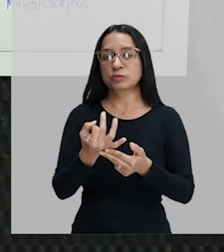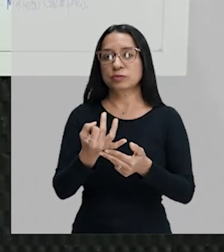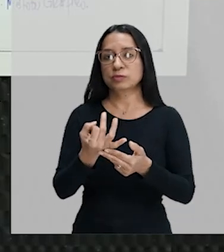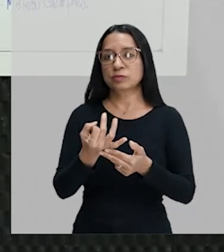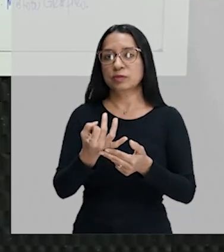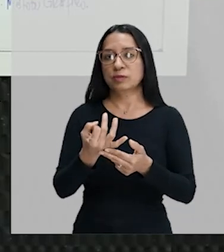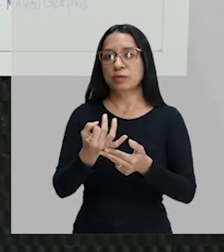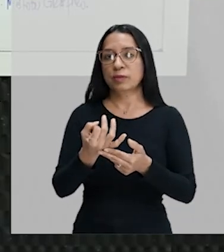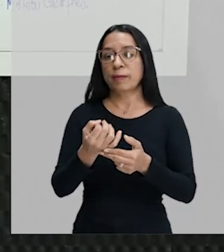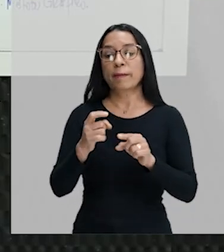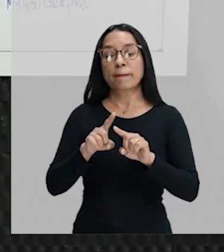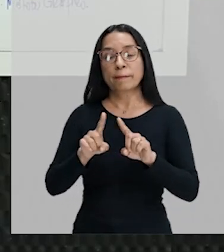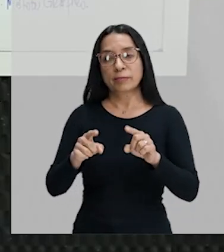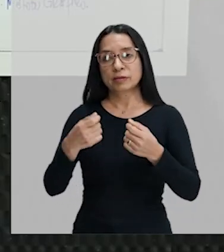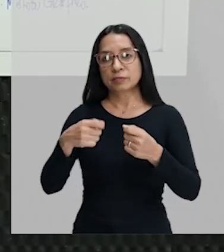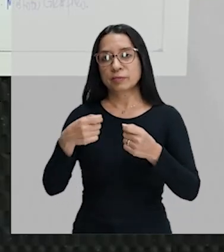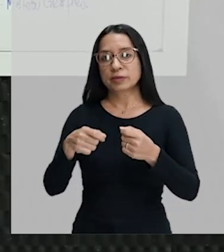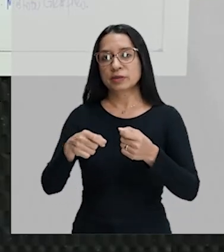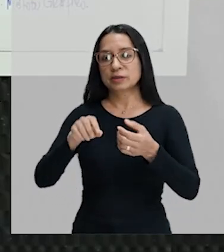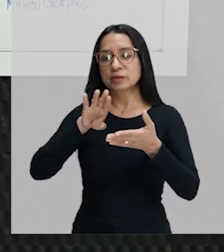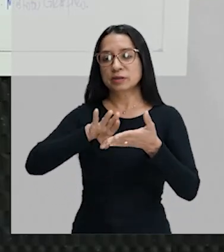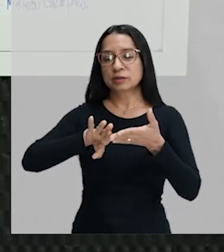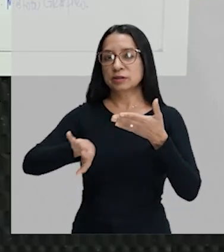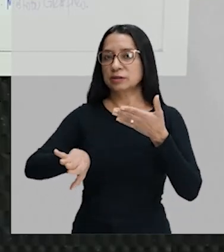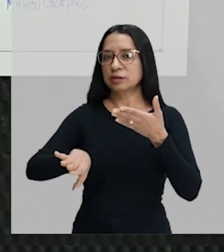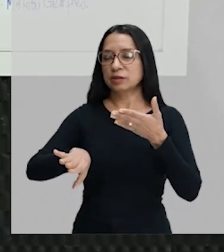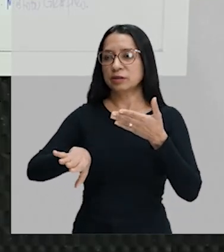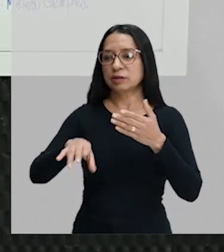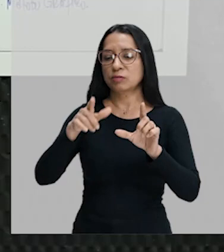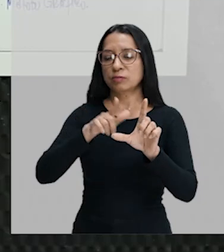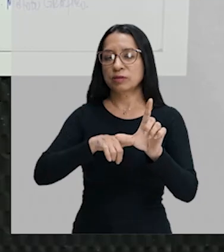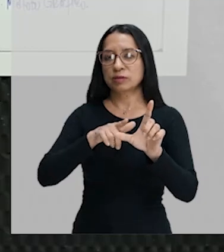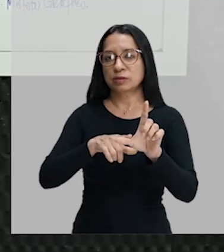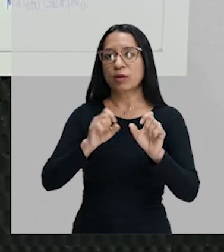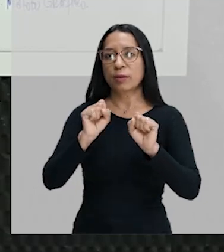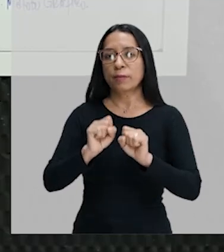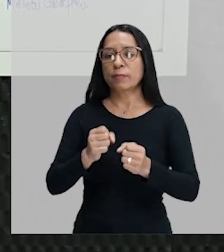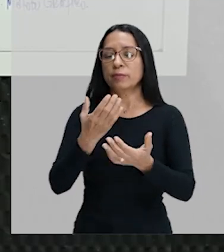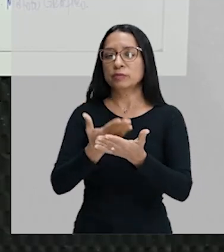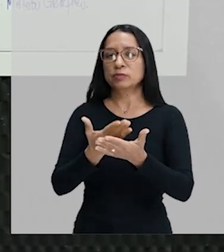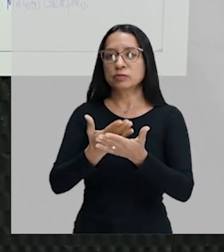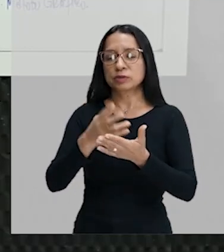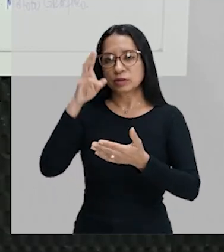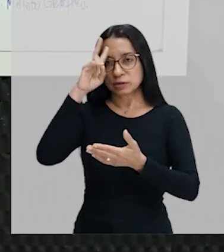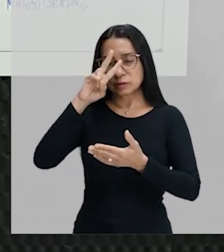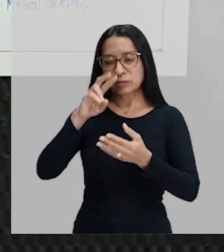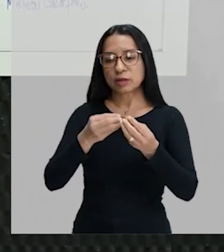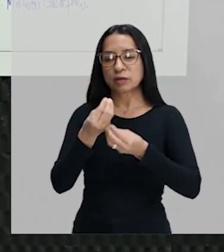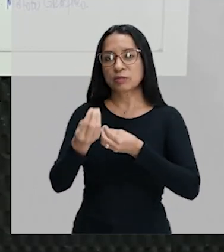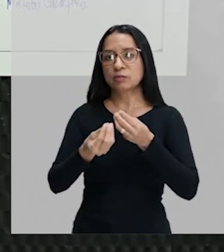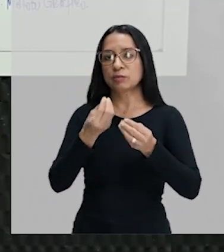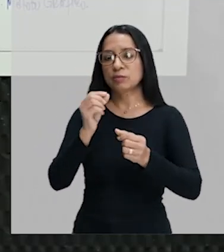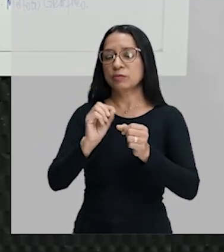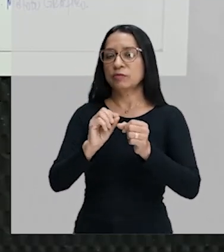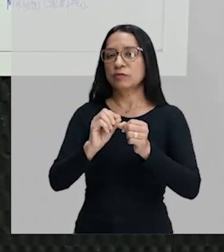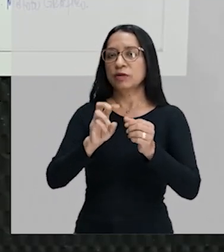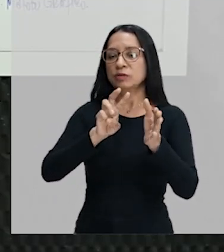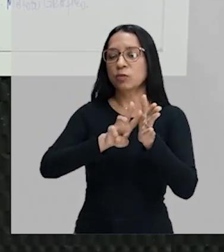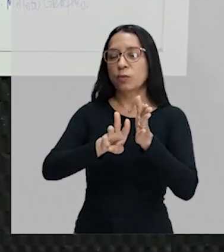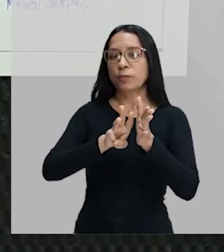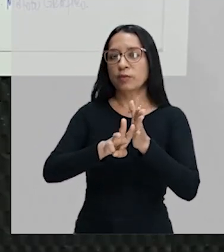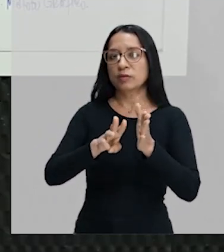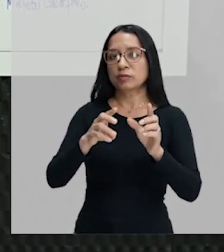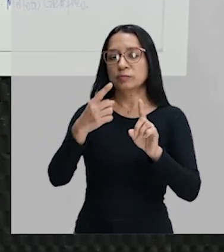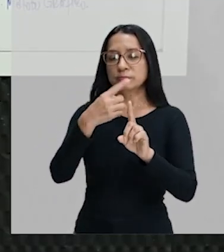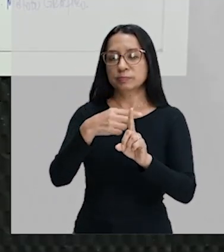necessário cancelar uma letra dessa. Tá? Você pode estudar aí o método lembrar como é que se faz pelo método da adição. Turma,